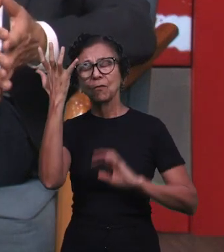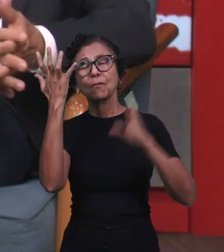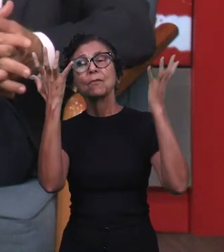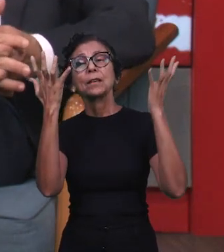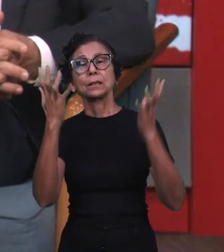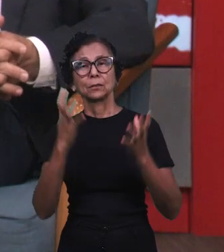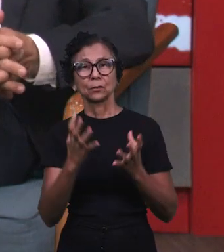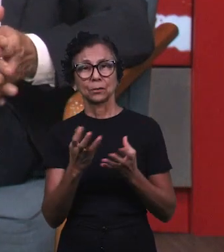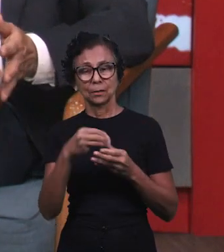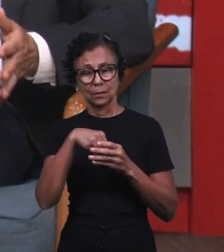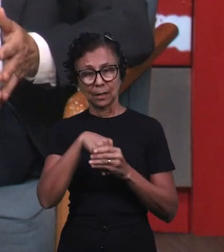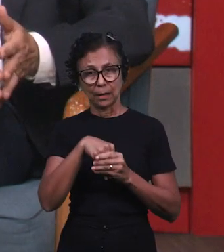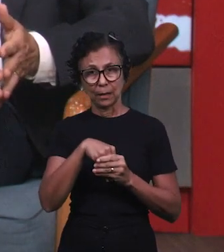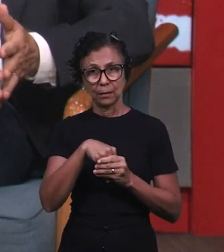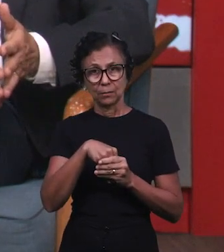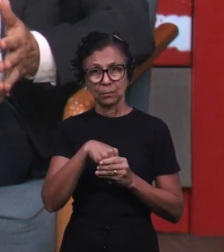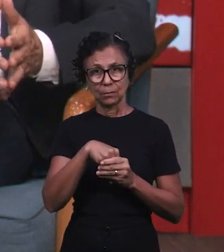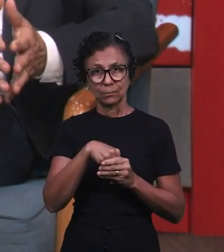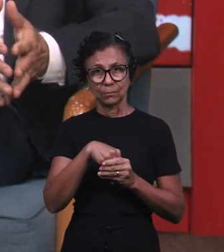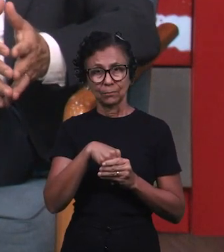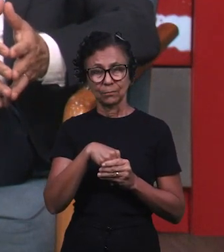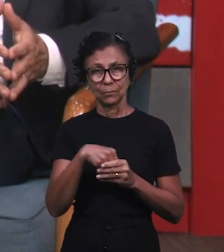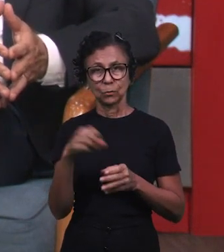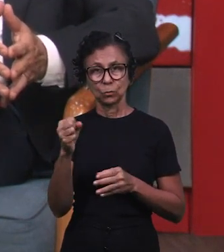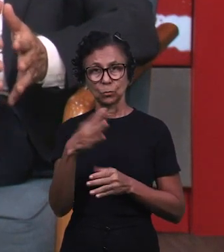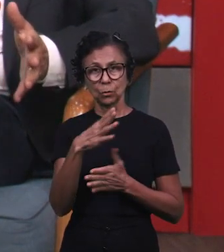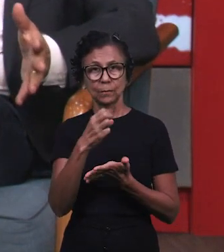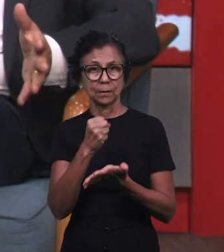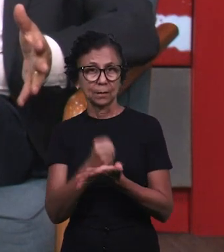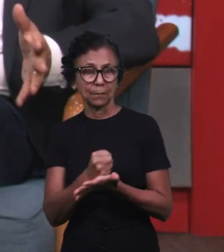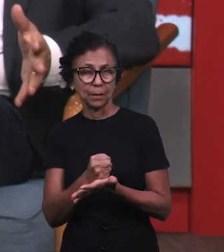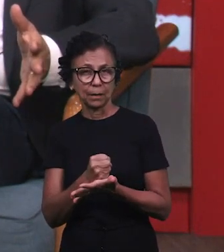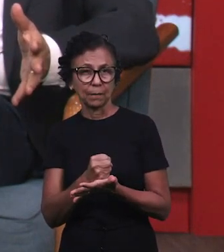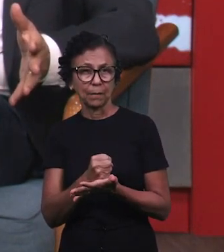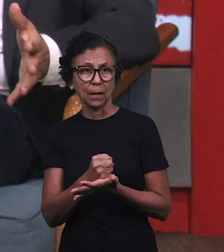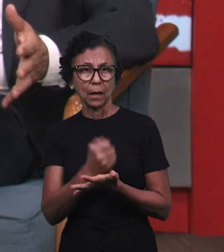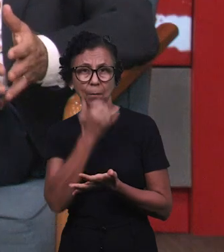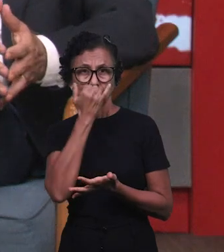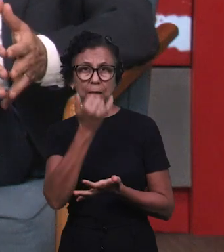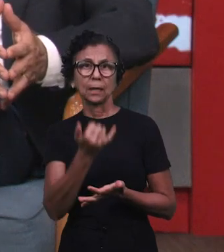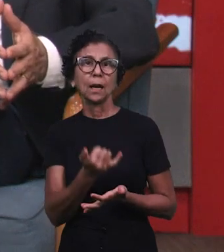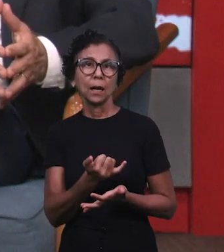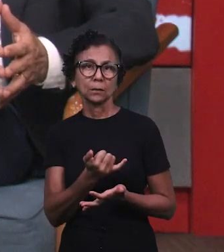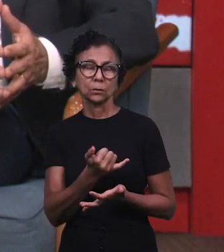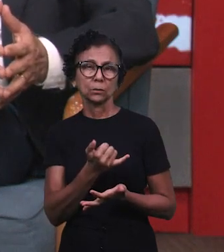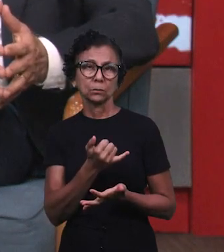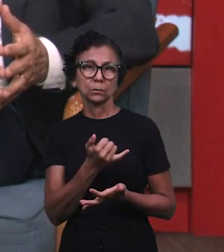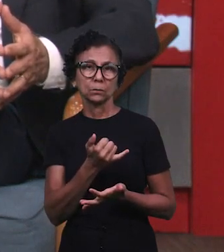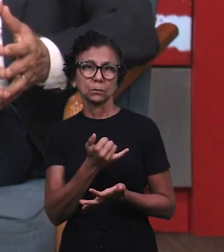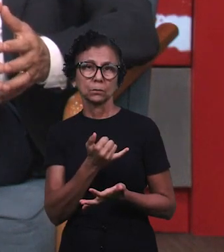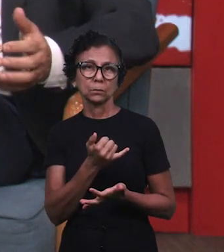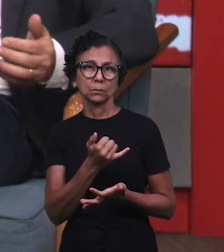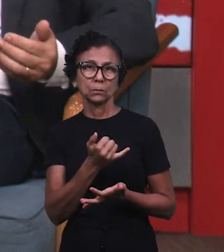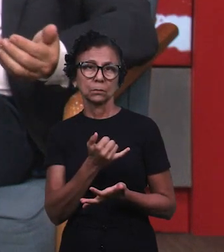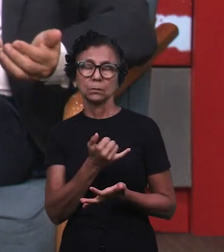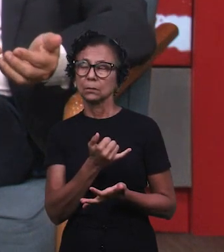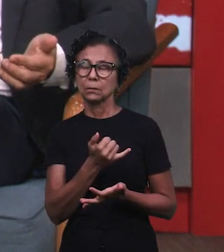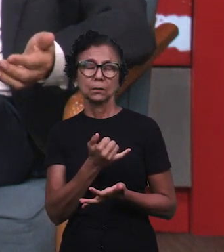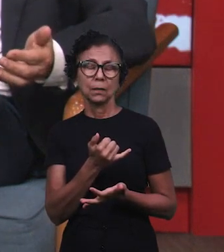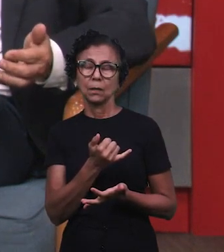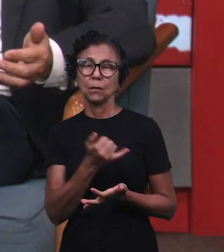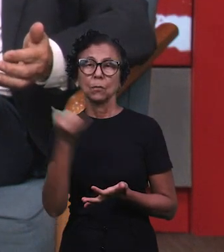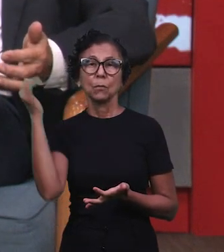dentro dos evangelhos, eles estão por acaso? Não, não estão por acaso. O